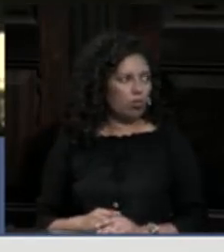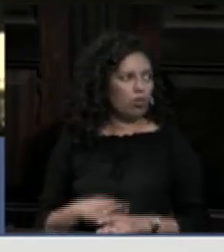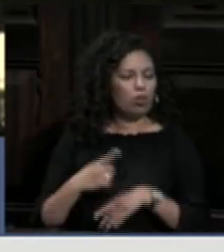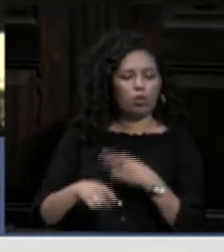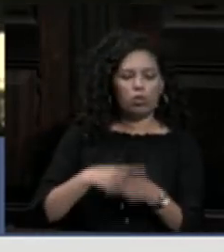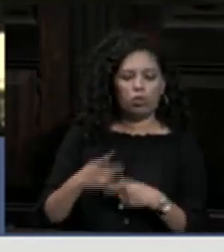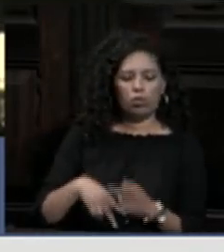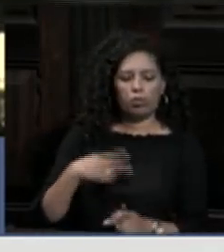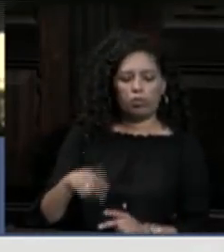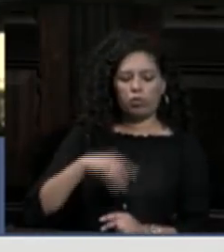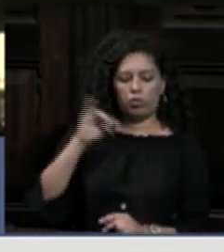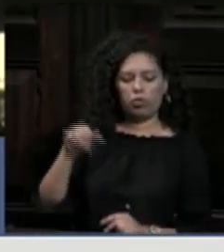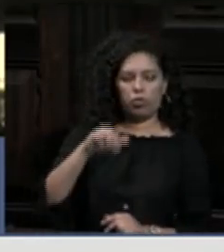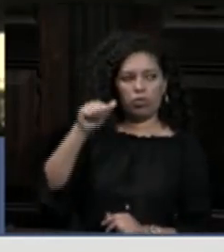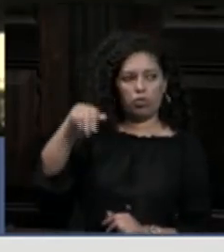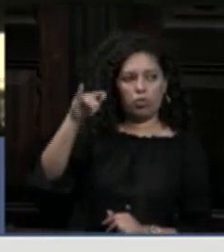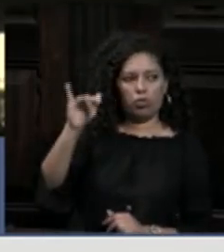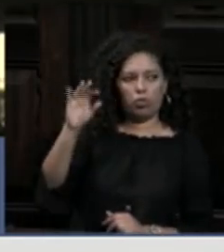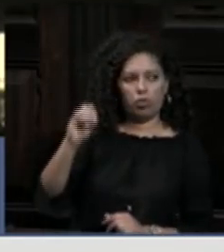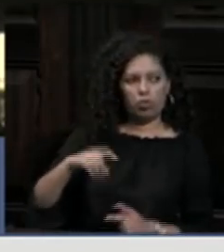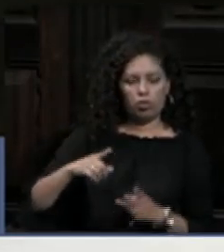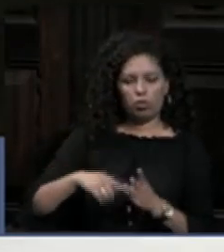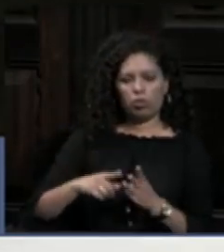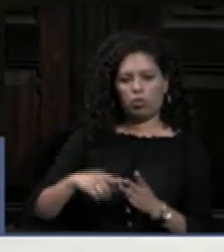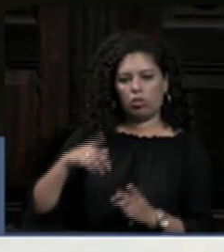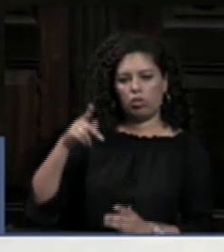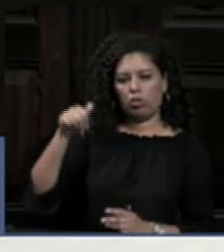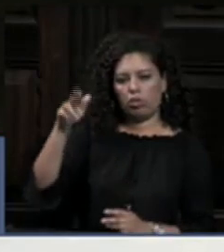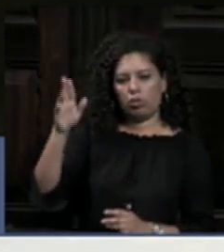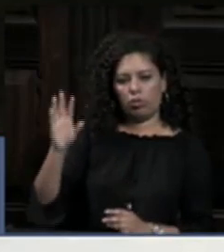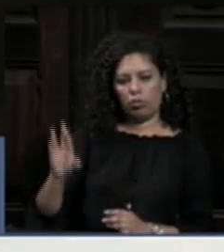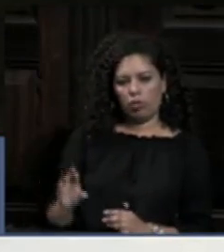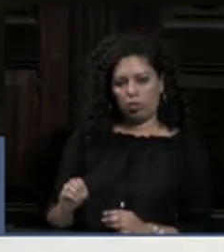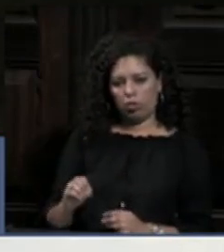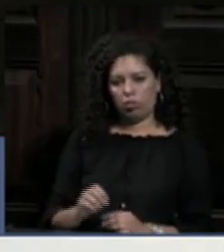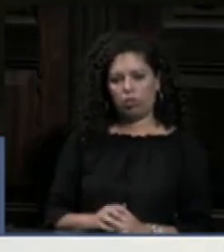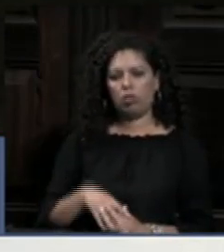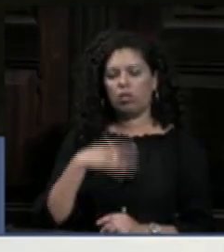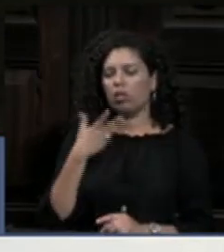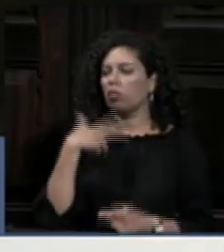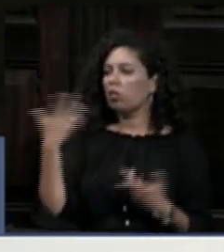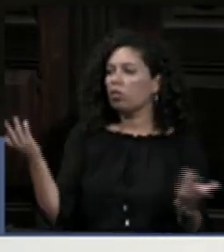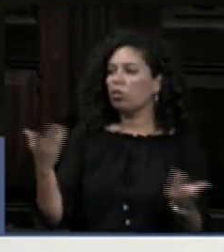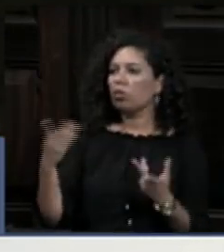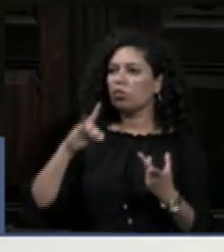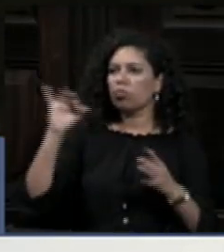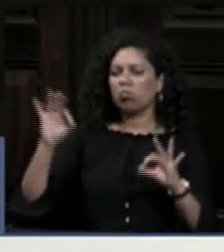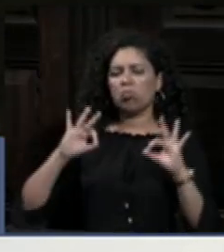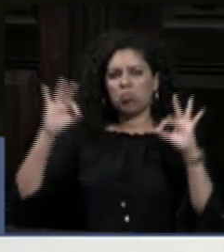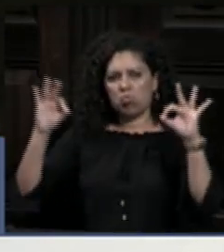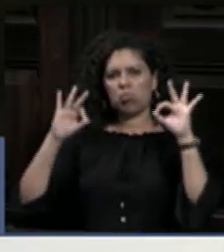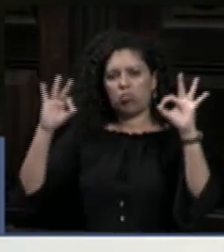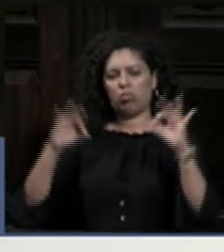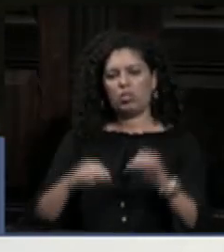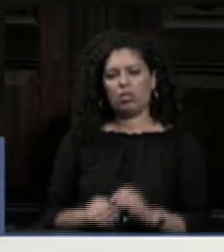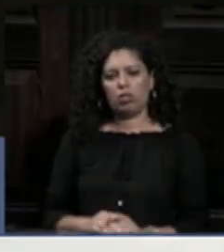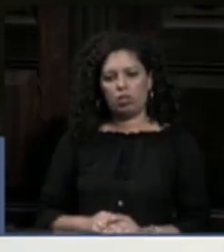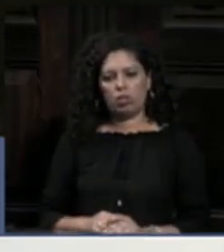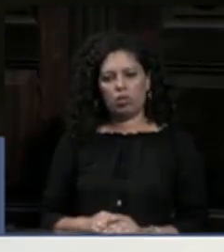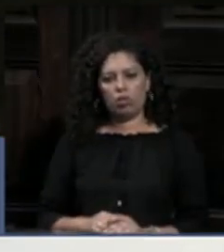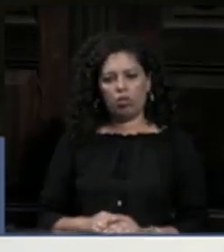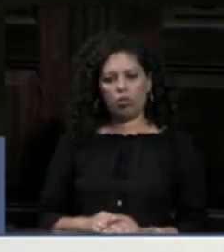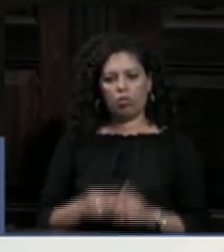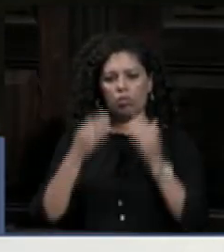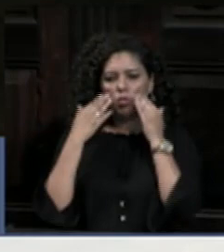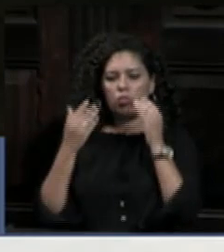jane paulo ramos senhor presidente eu considero um marco importante da luta